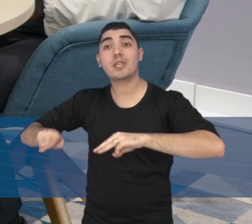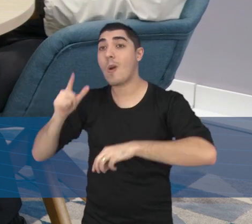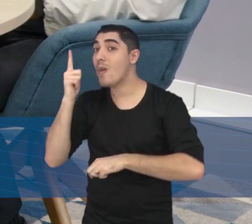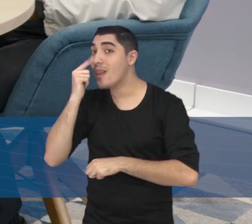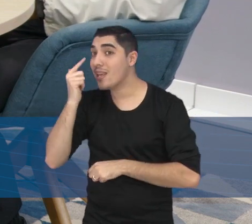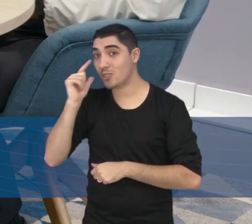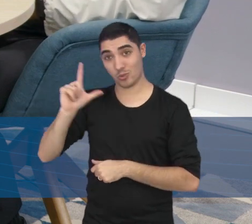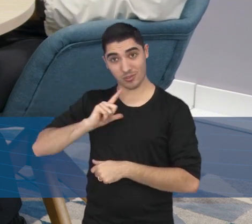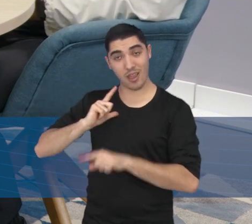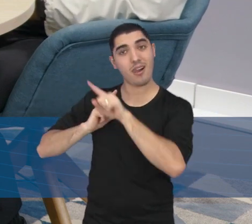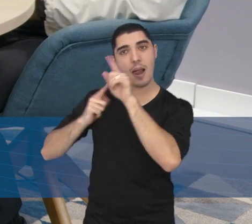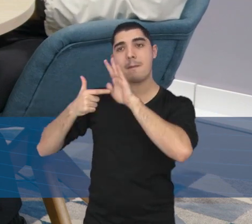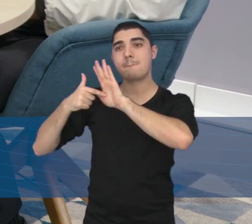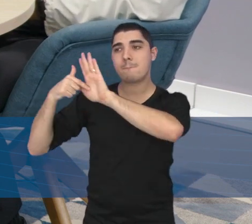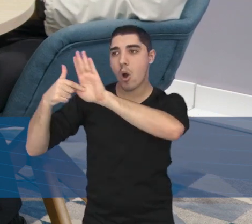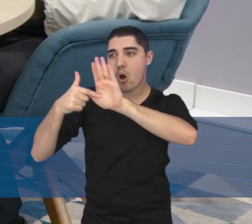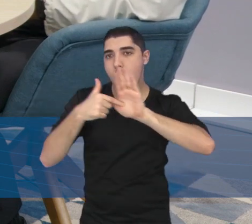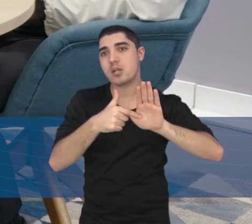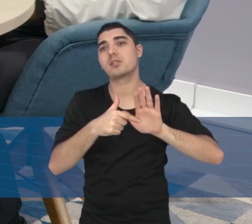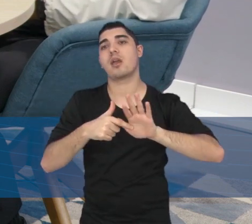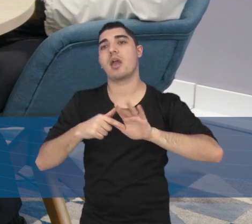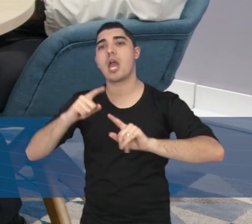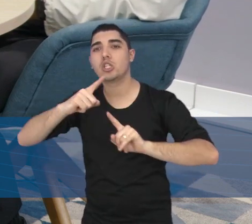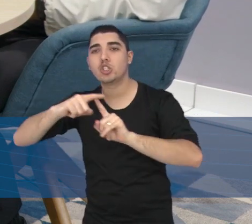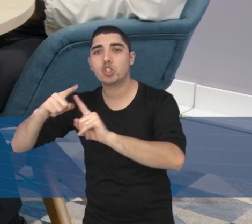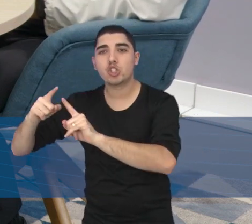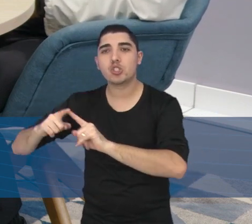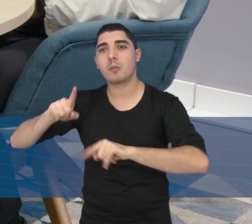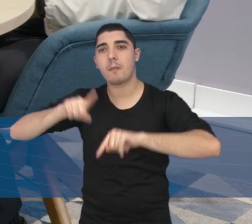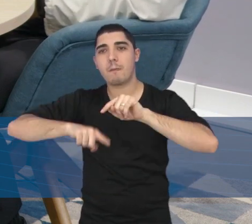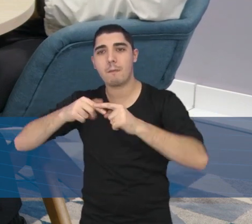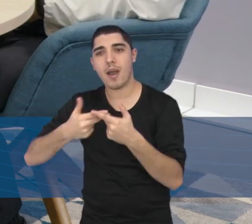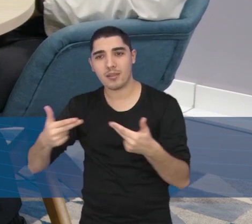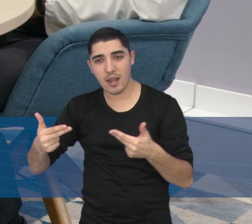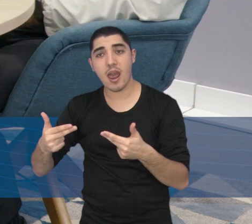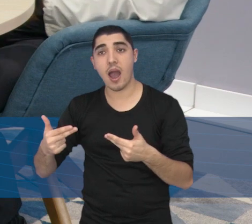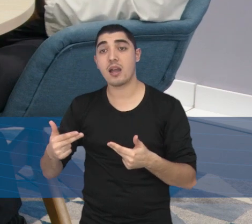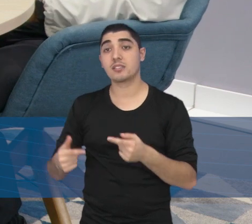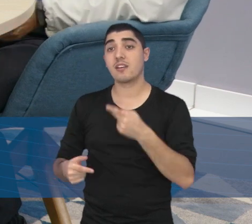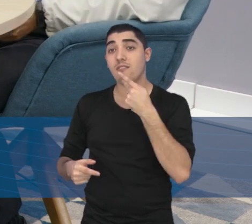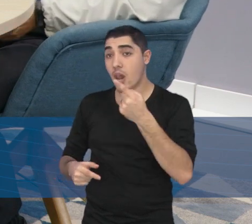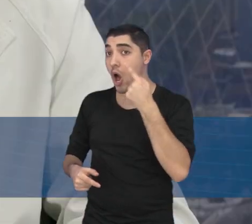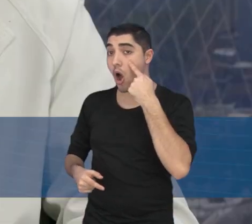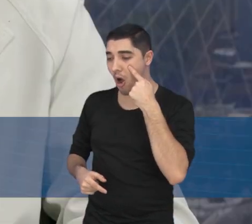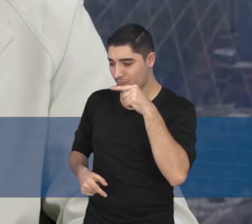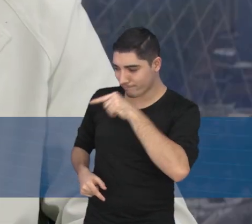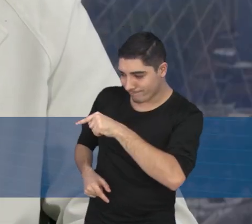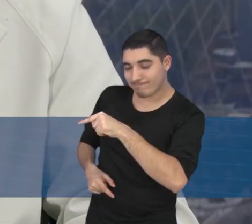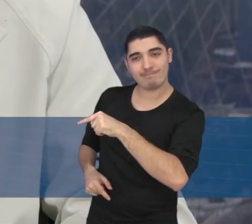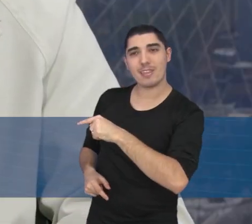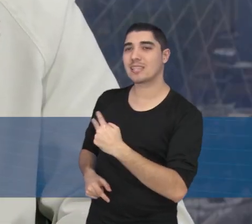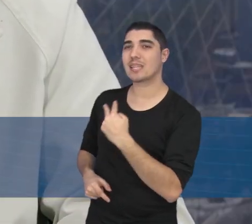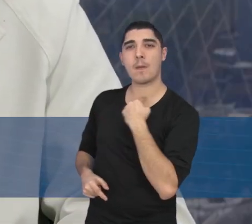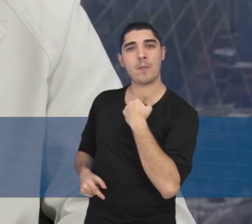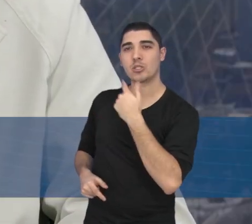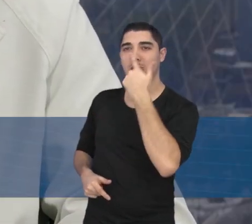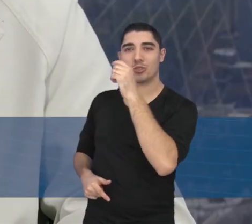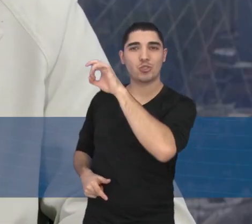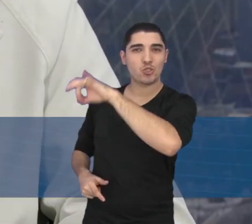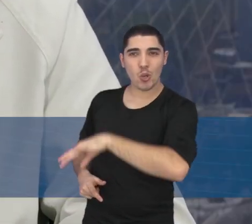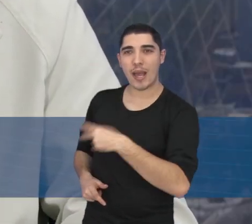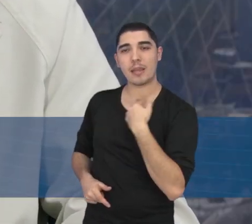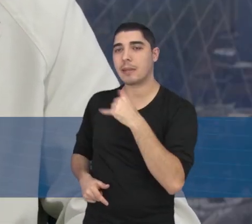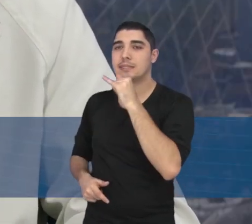que mostra alguns dispositivos lá que são e não deveriam ter sido descartados no lixo e foram, né,